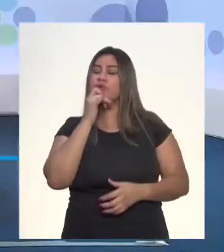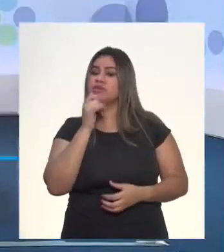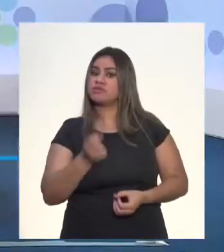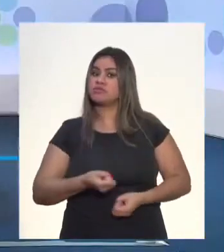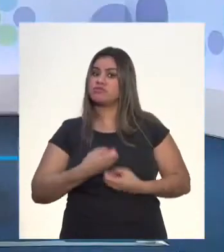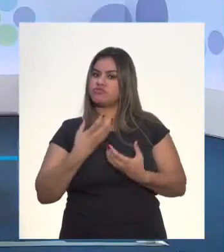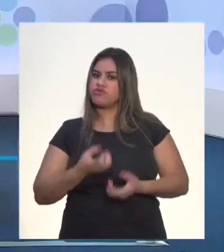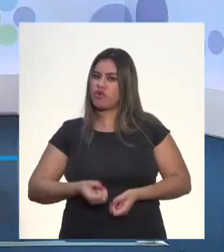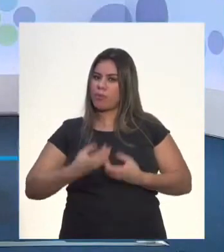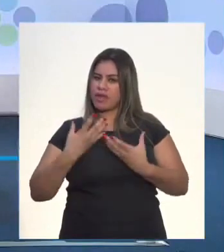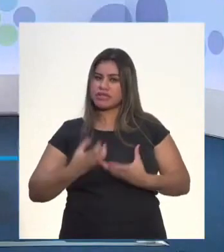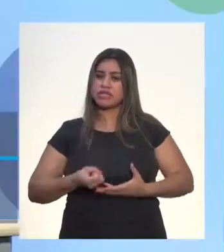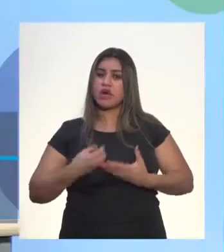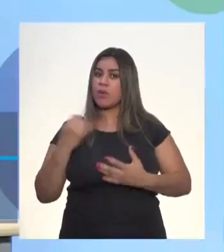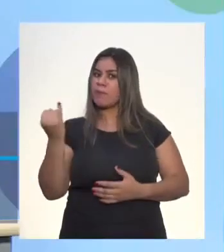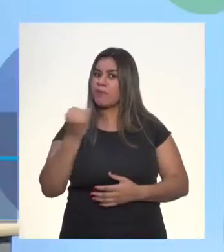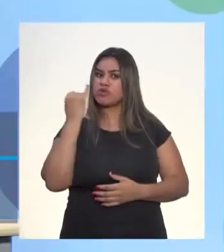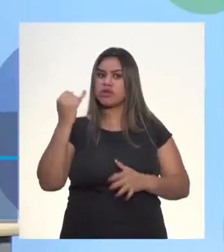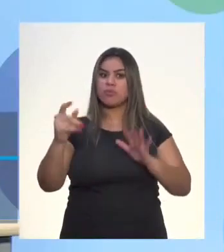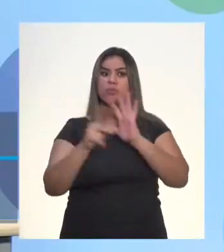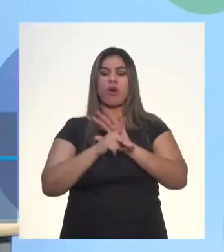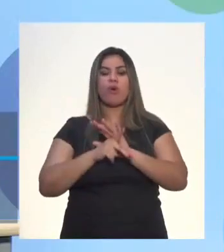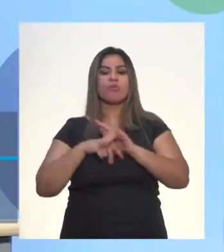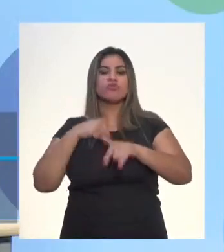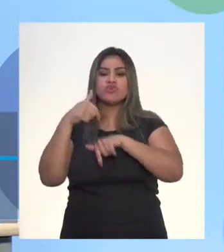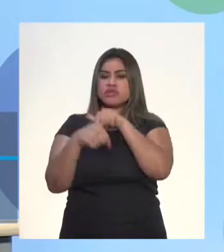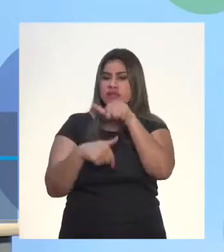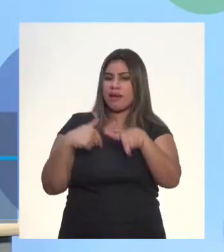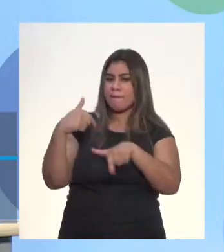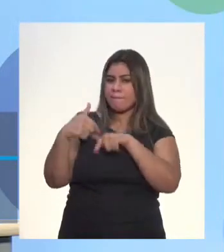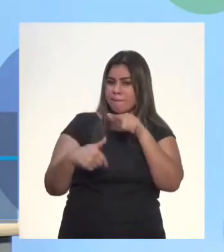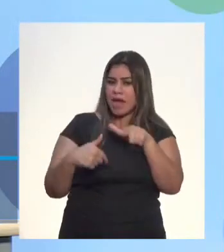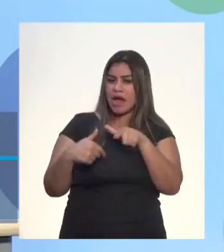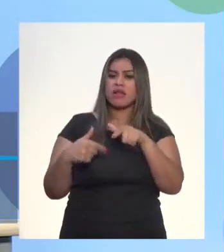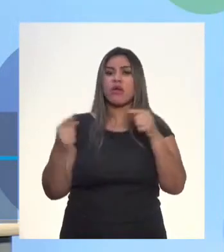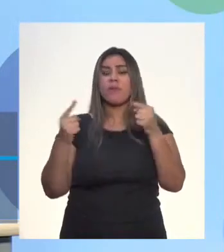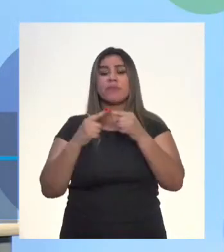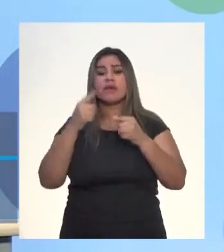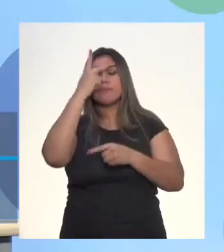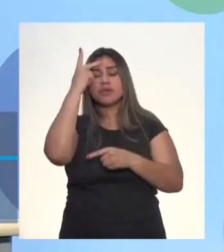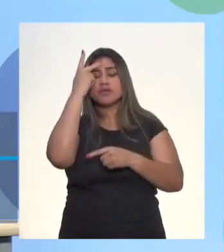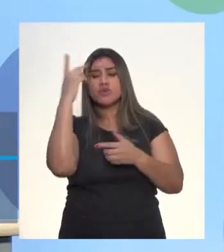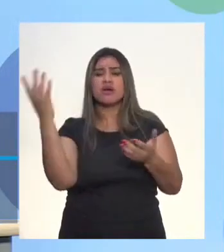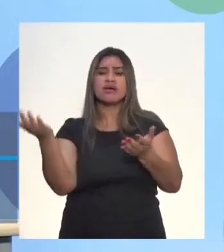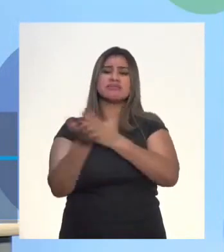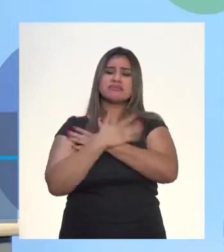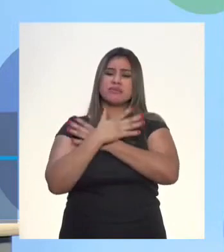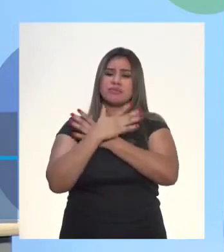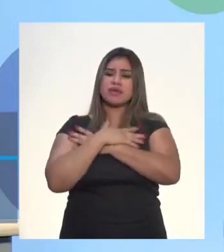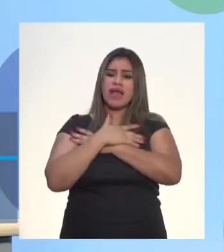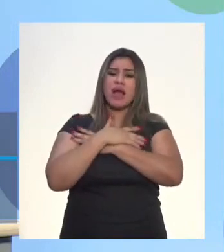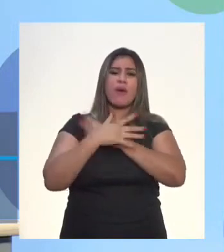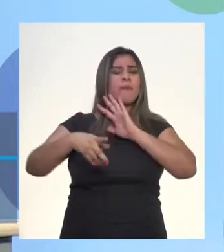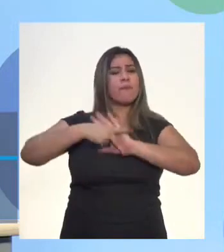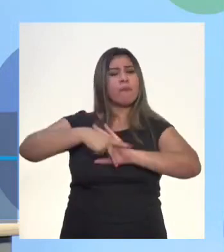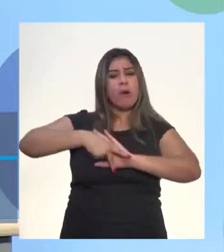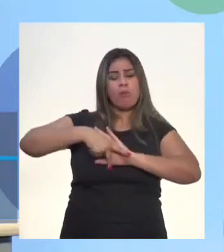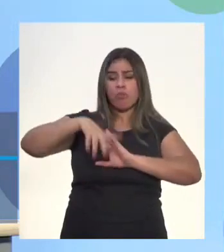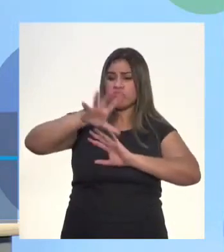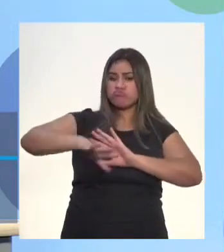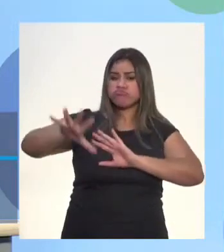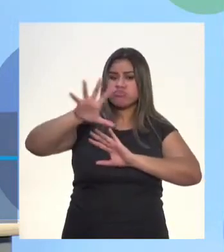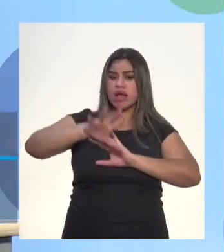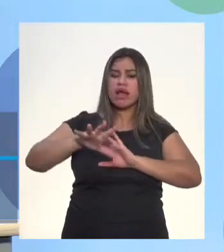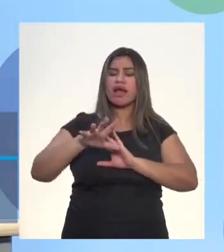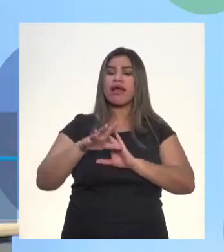muito importante sobre o trabalho, né, sobre o número de desempregados em uma determinada região. Os dados, né,